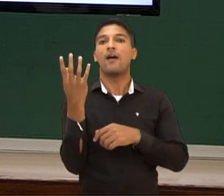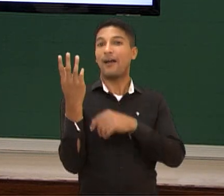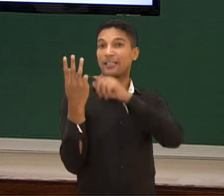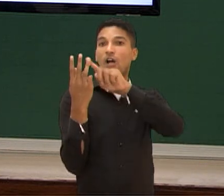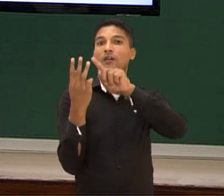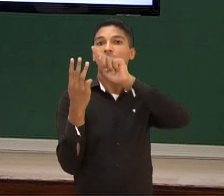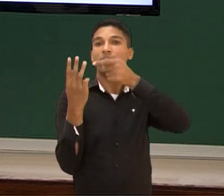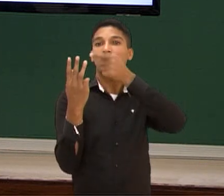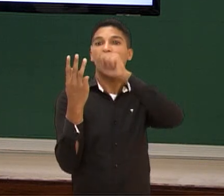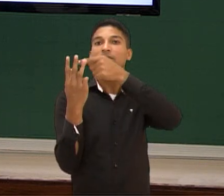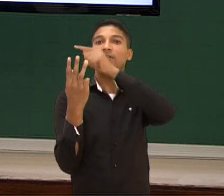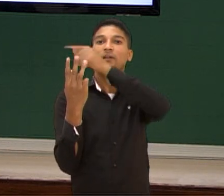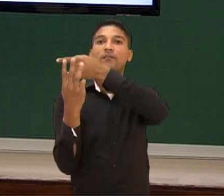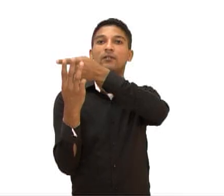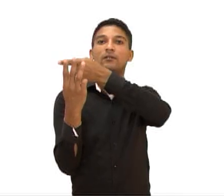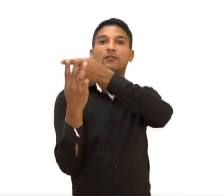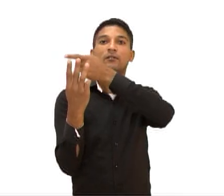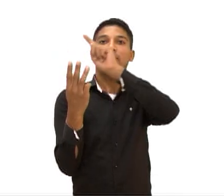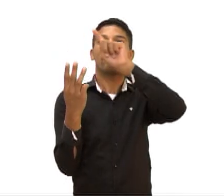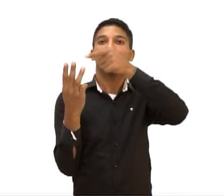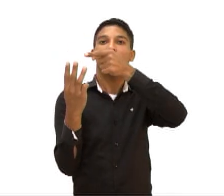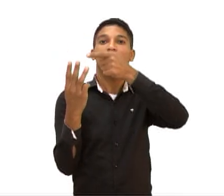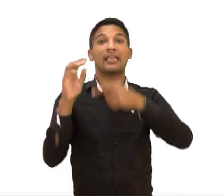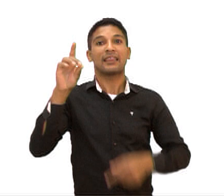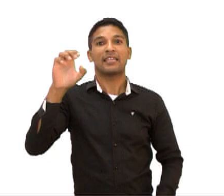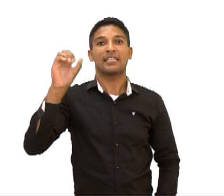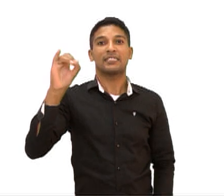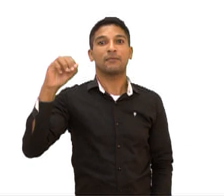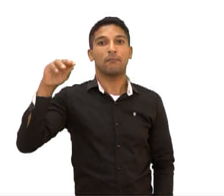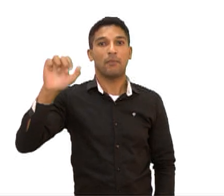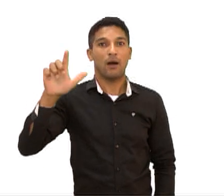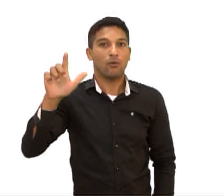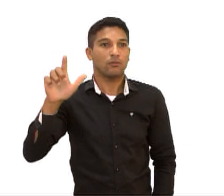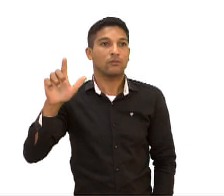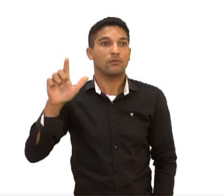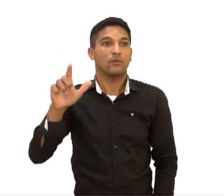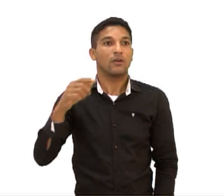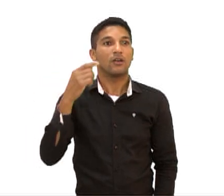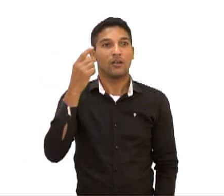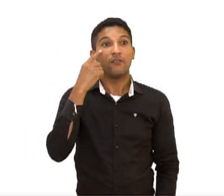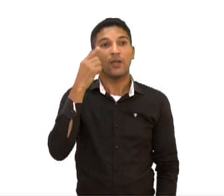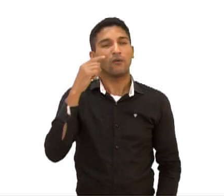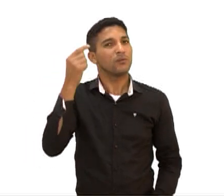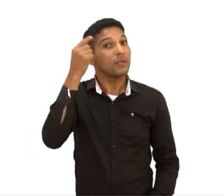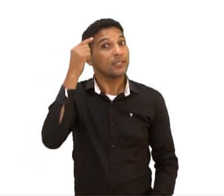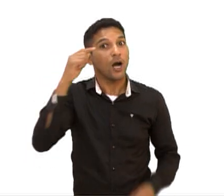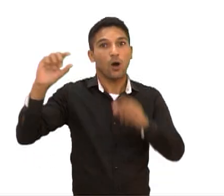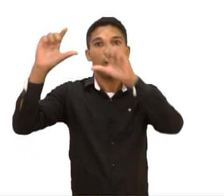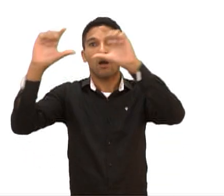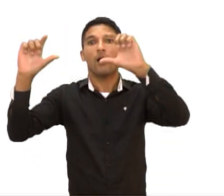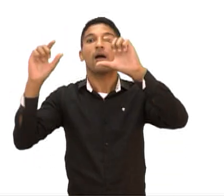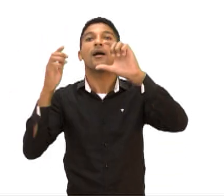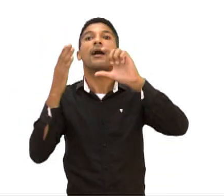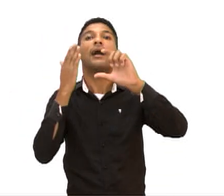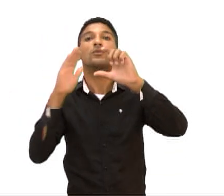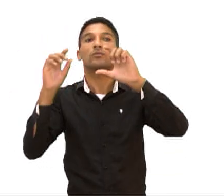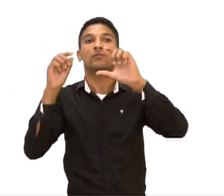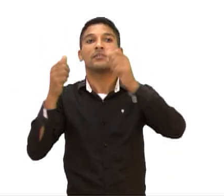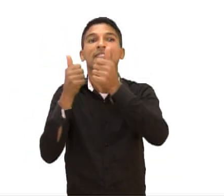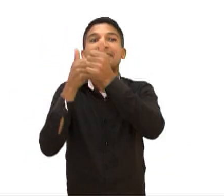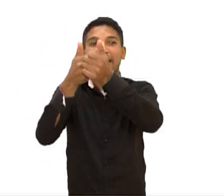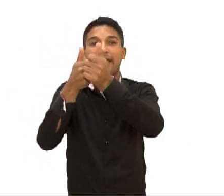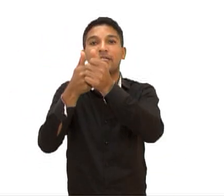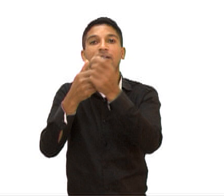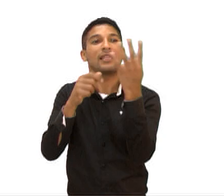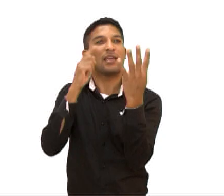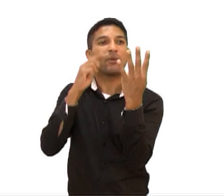número decimal. Então, a letra A, né? Sempre vou pensar o que lá? Unidade, dezena, centena, unidade de milhar, os